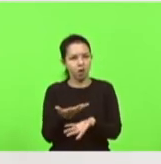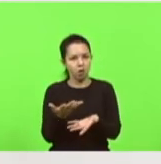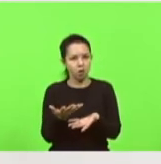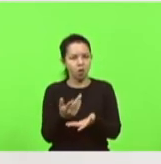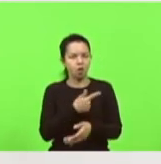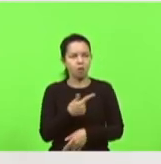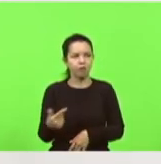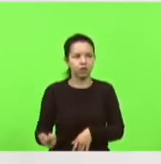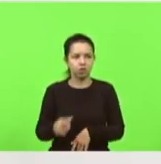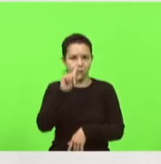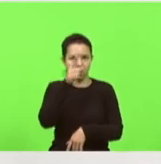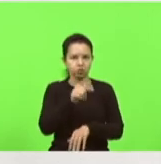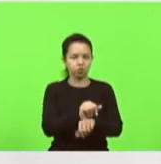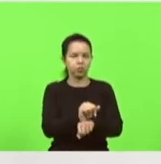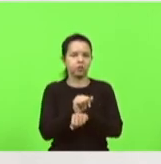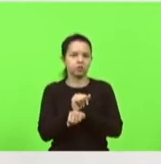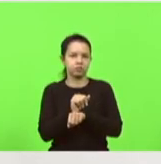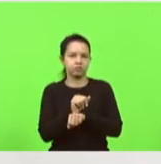do home office.